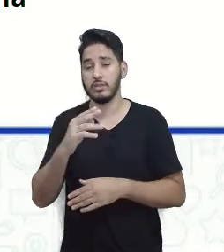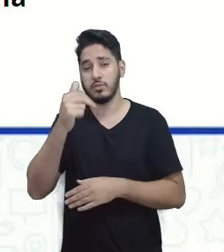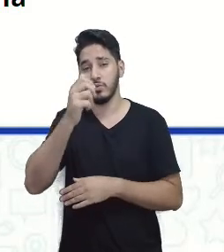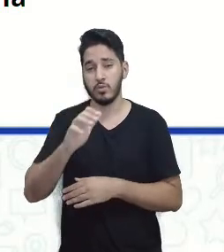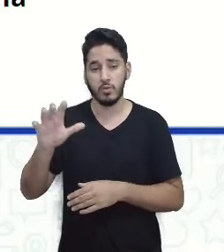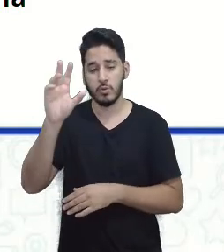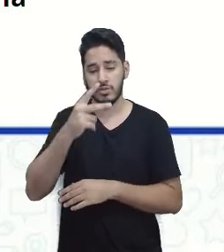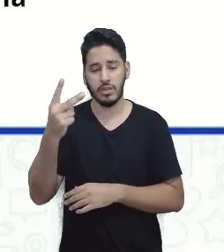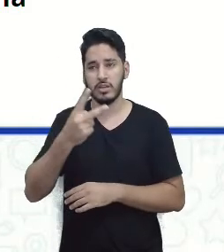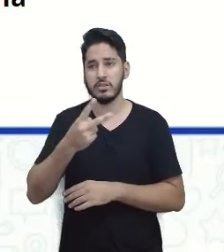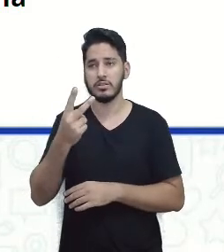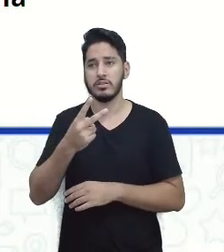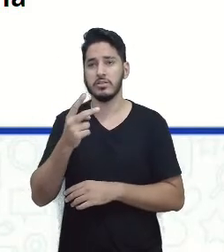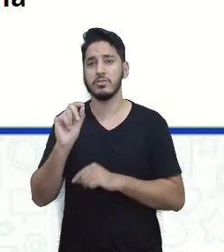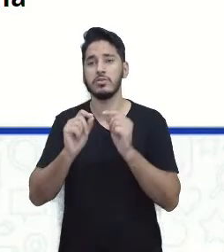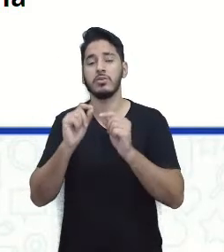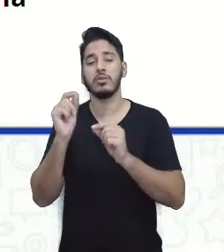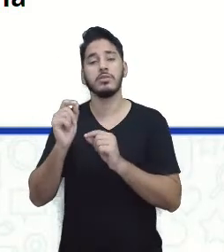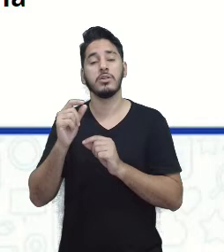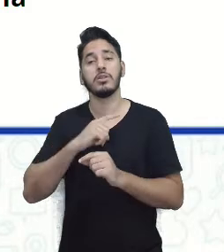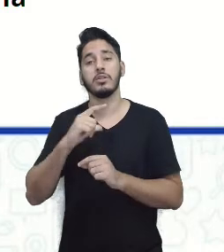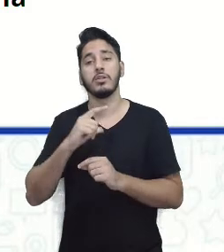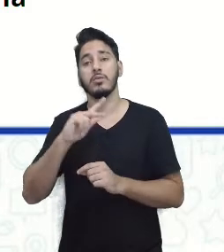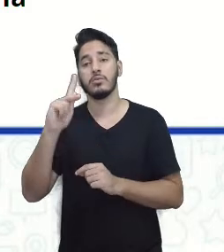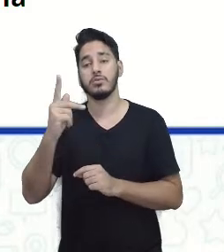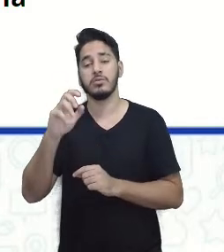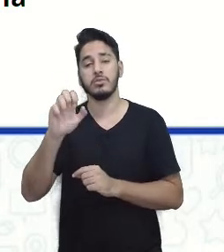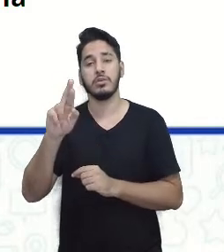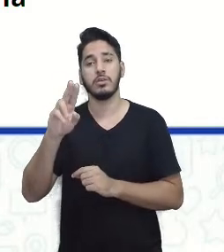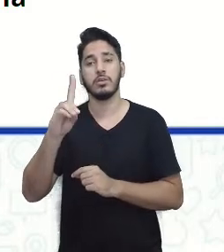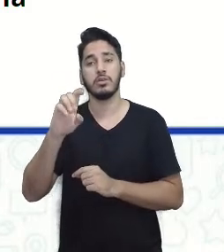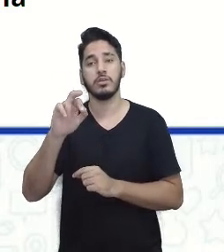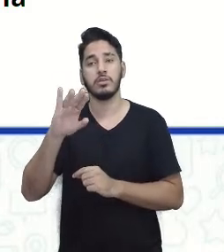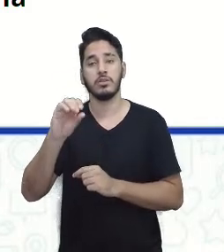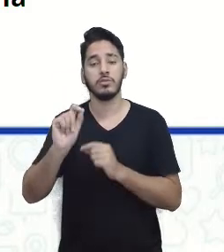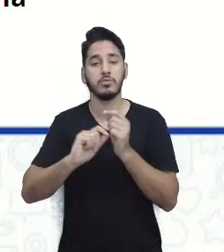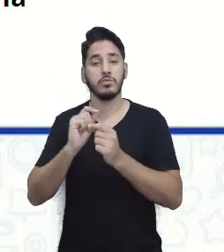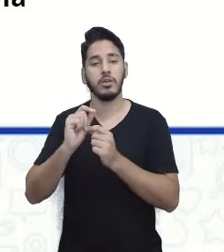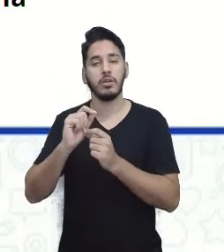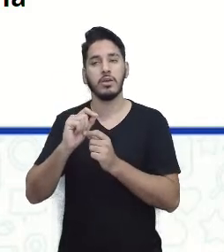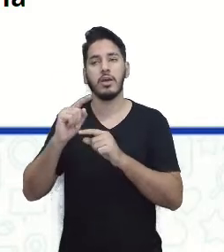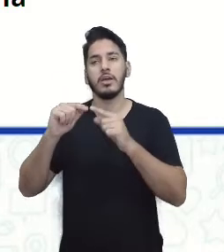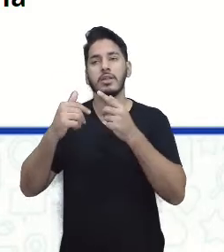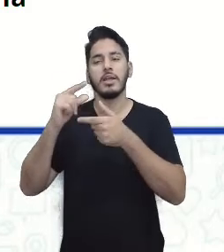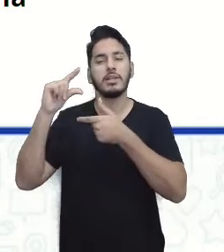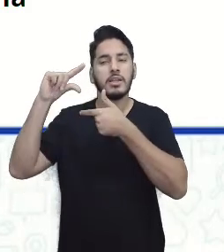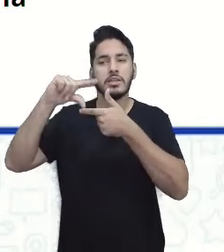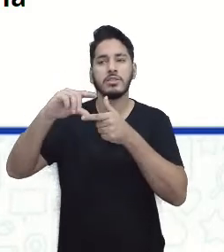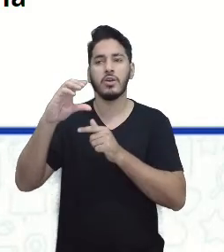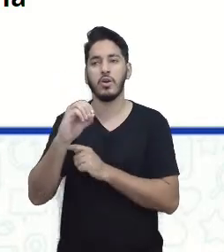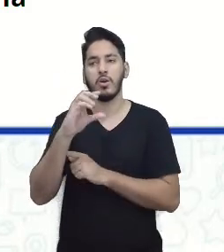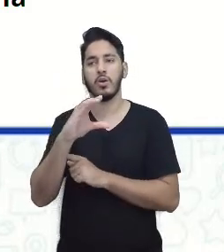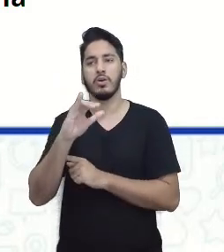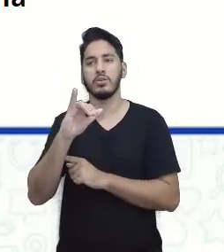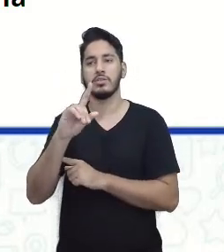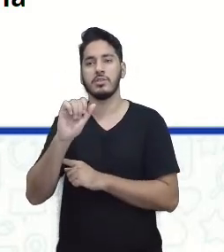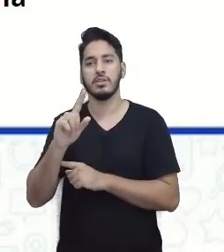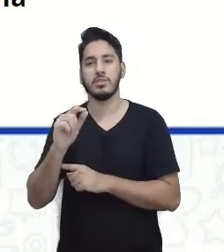são exatamente os herdeiros legítimos da tradição ocidental, latina,